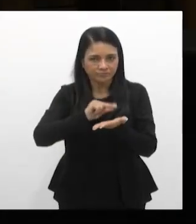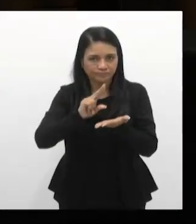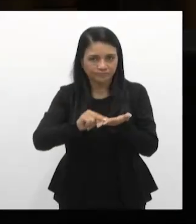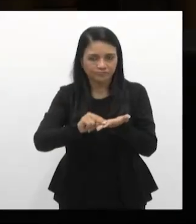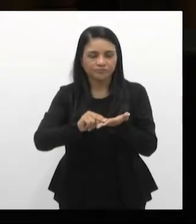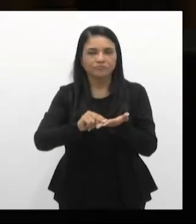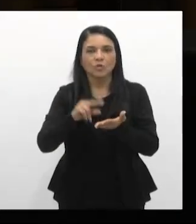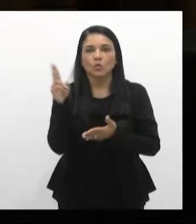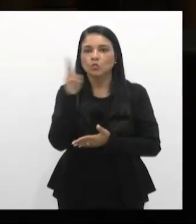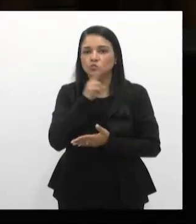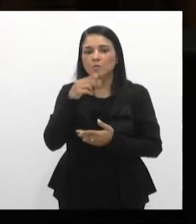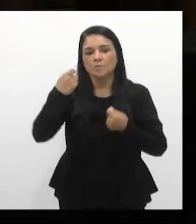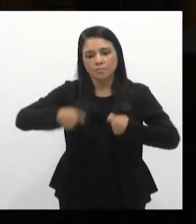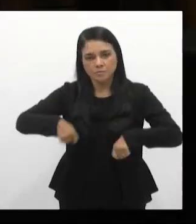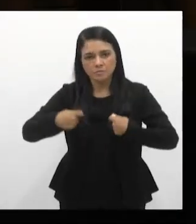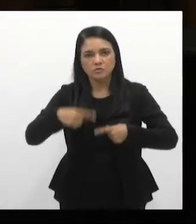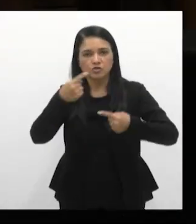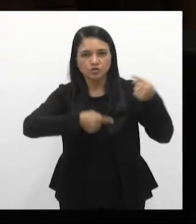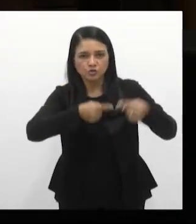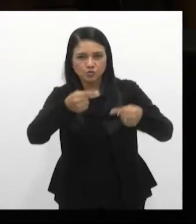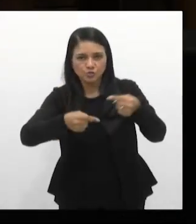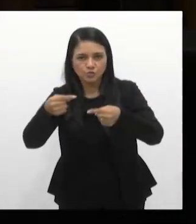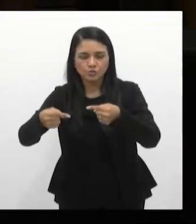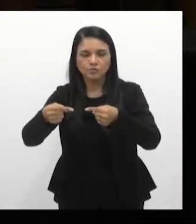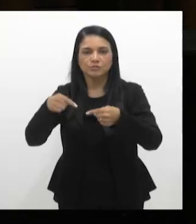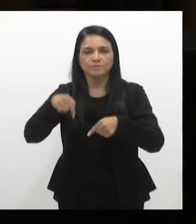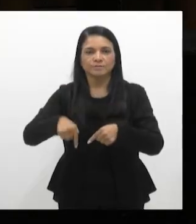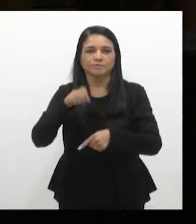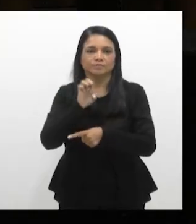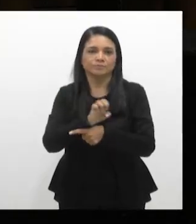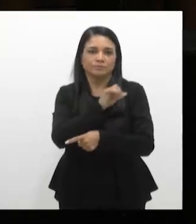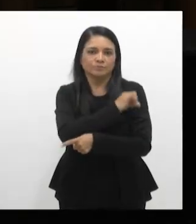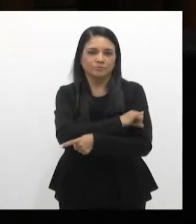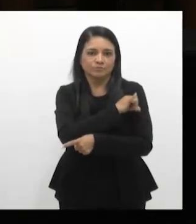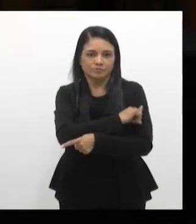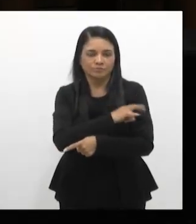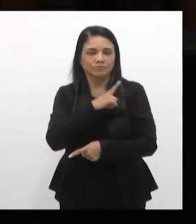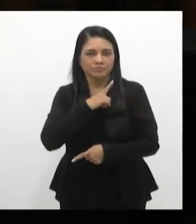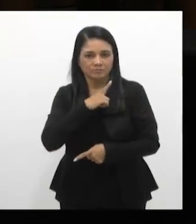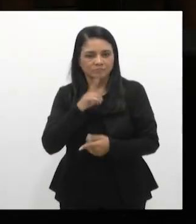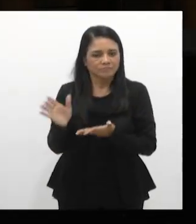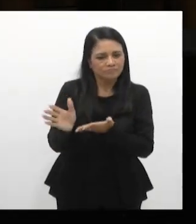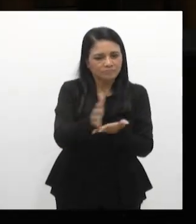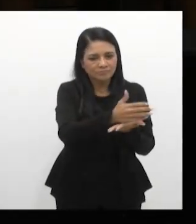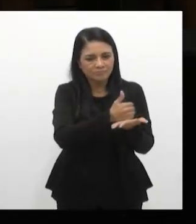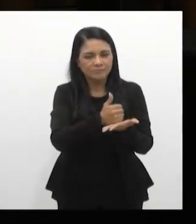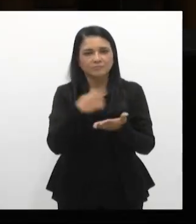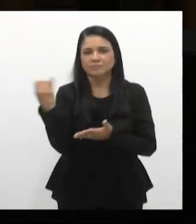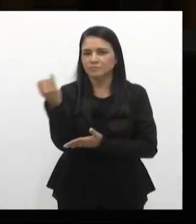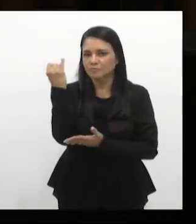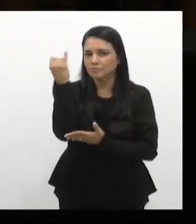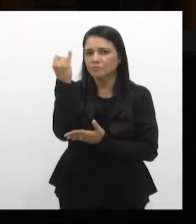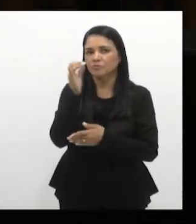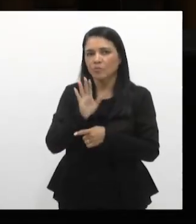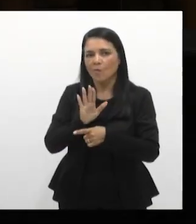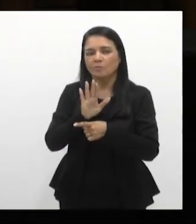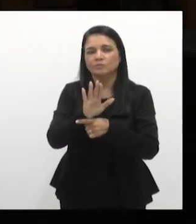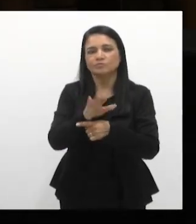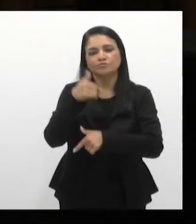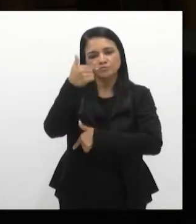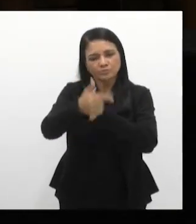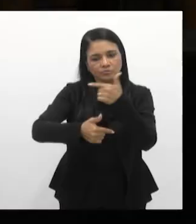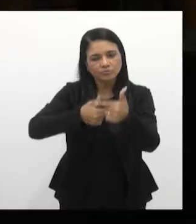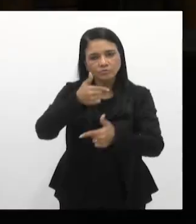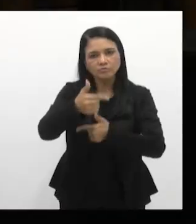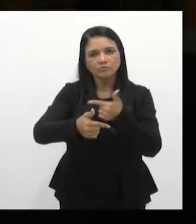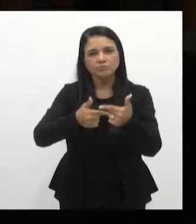possamos discutir e termos aqui no estado do Rio de Janeiro dados importantes, não é, que contribuam para o